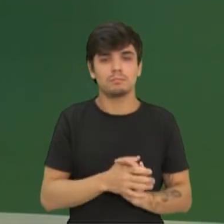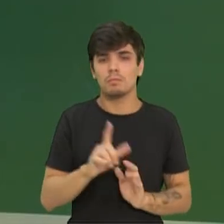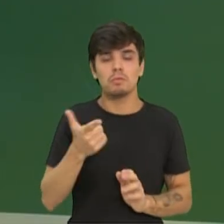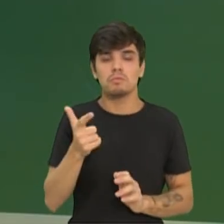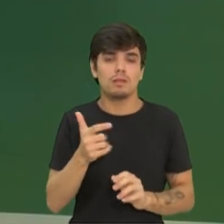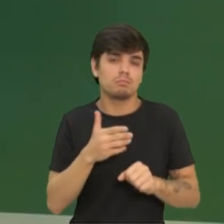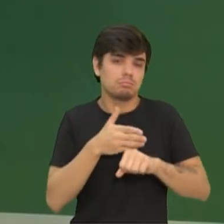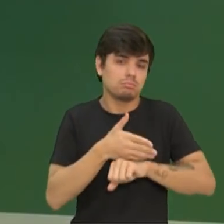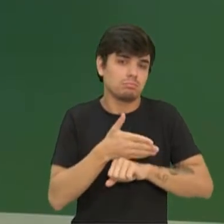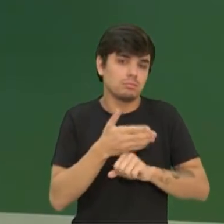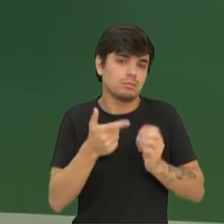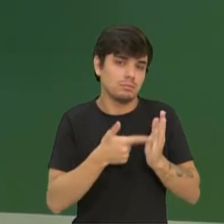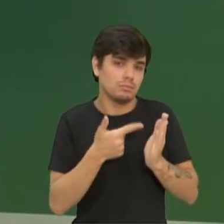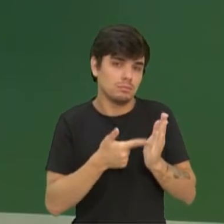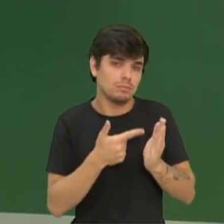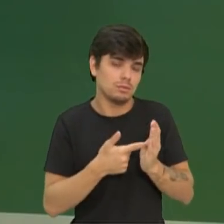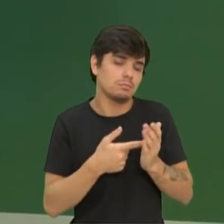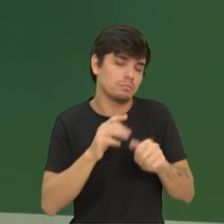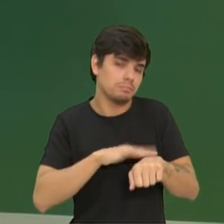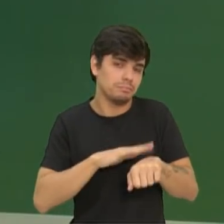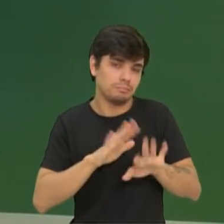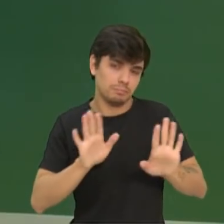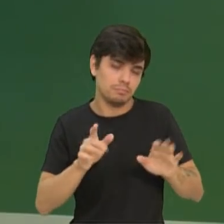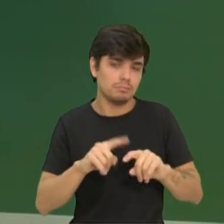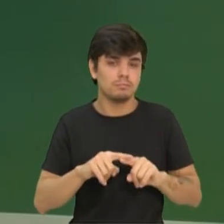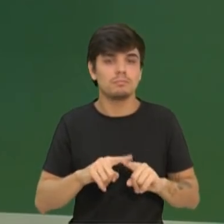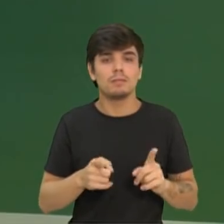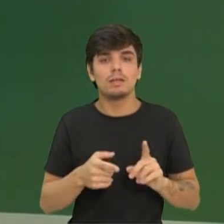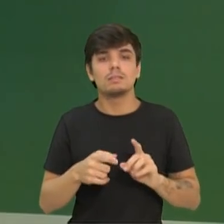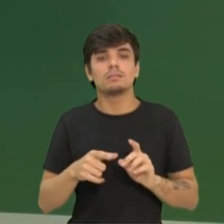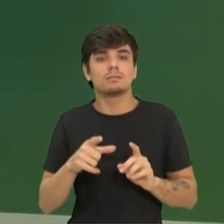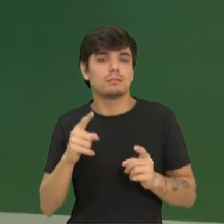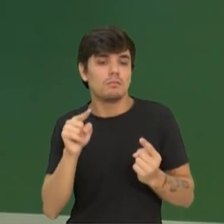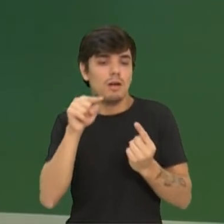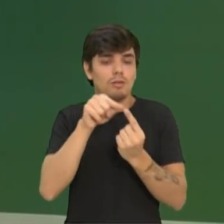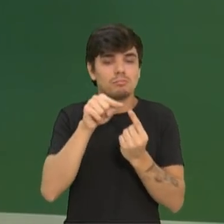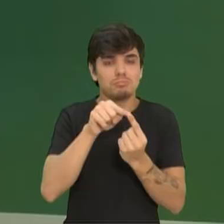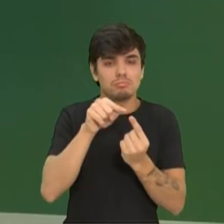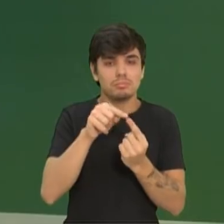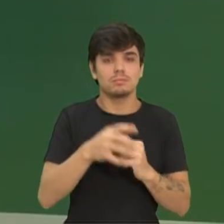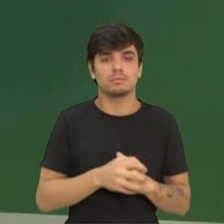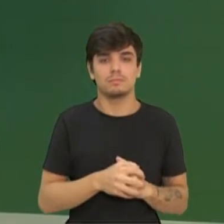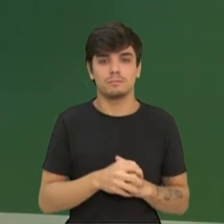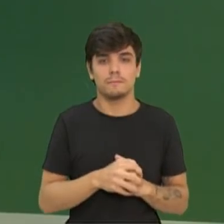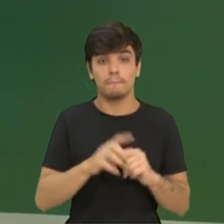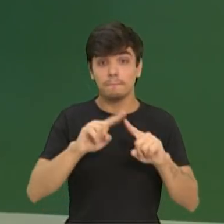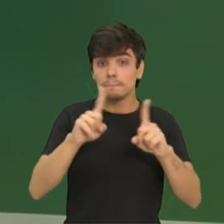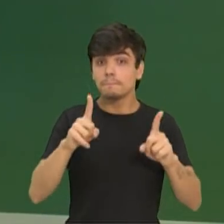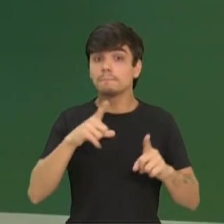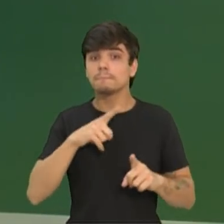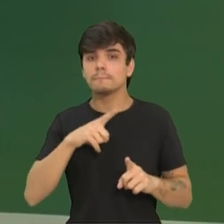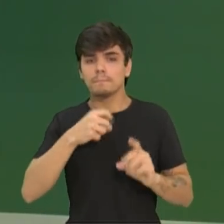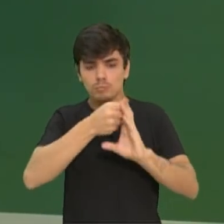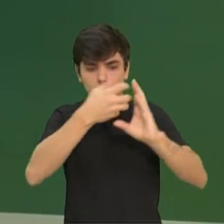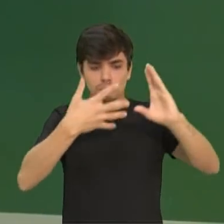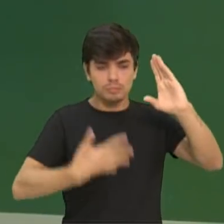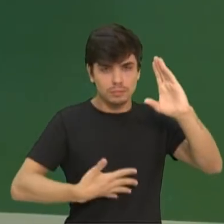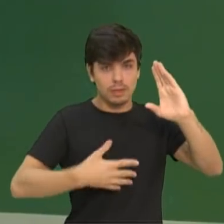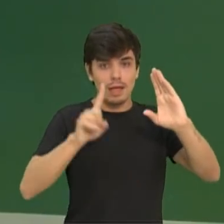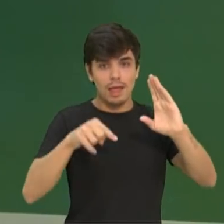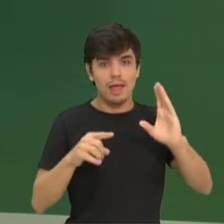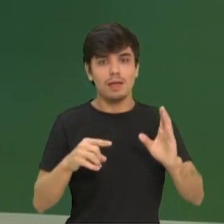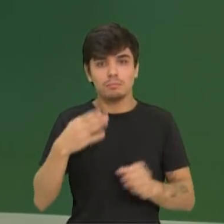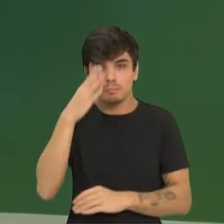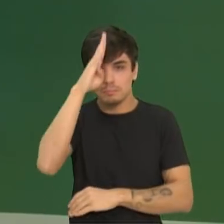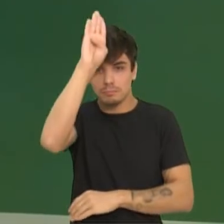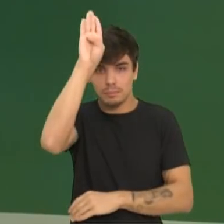livro por uma questão de tempo, né? E também porque não é o nosso objetivo. Mas temos essas características e são as